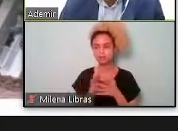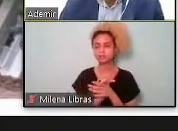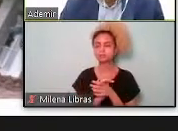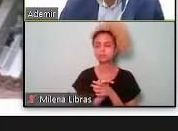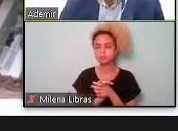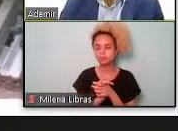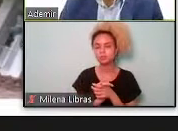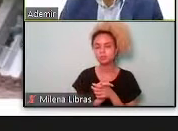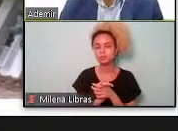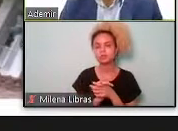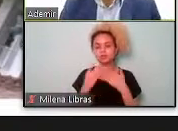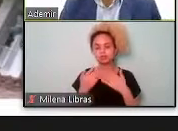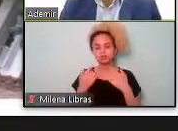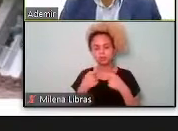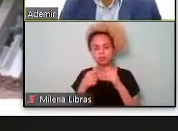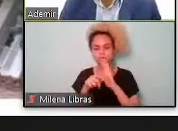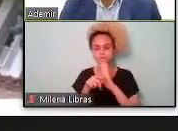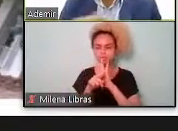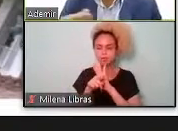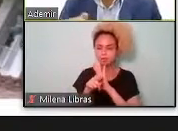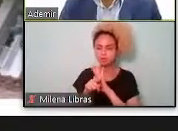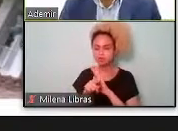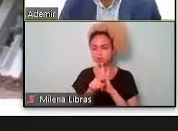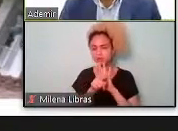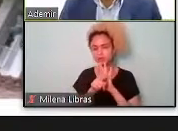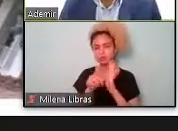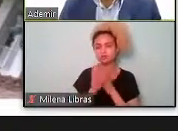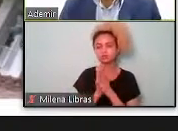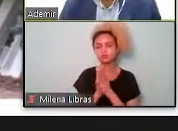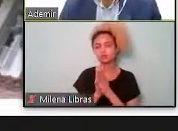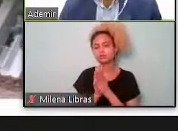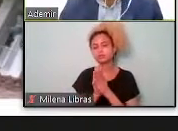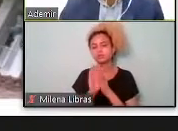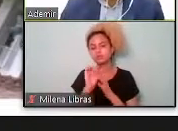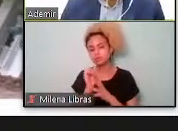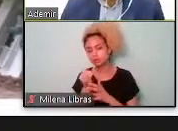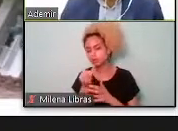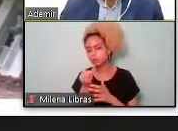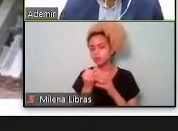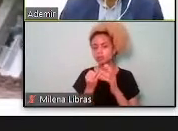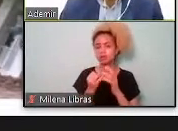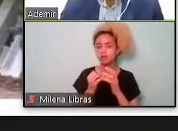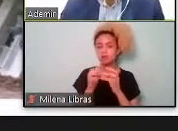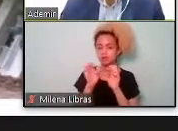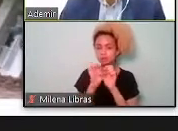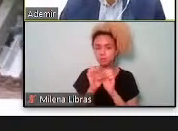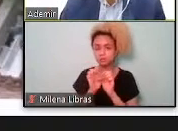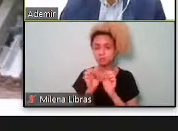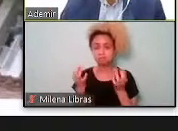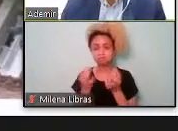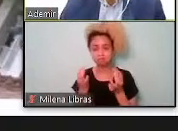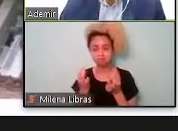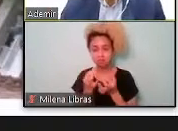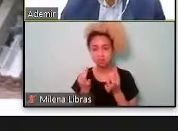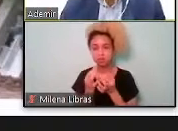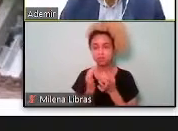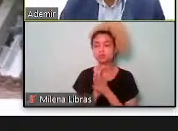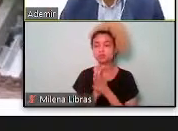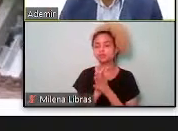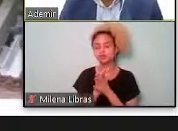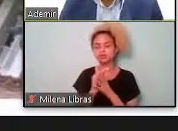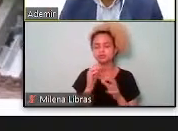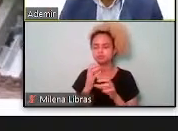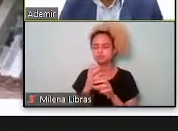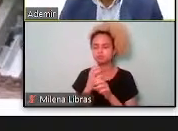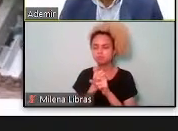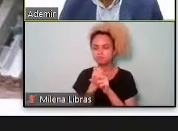tivemos que investigar a questão da fundação. Primeiro a estrutura estava perfeita, fomos para a fundação. E aí nós apuramos, né,